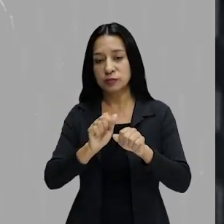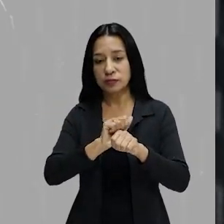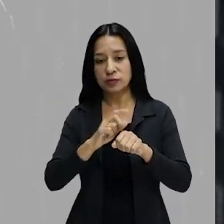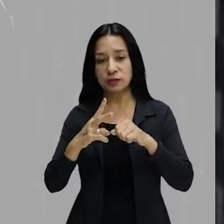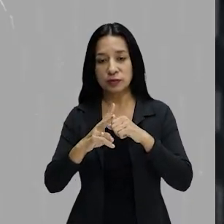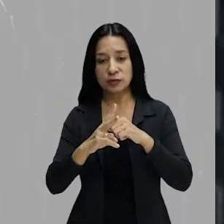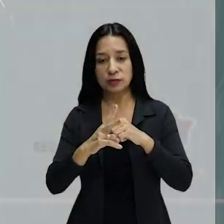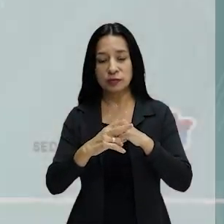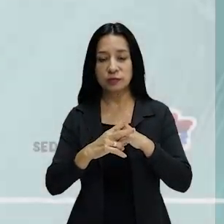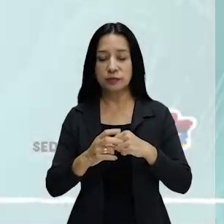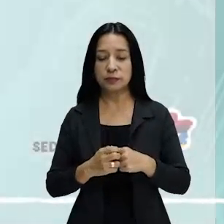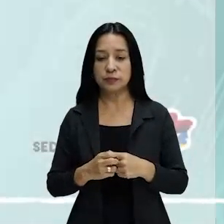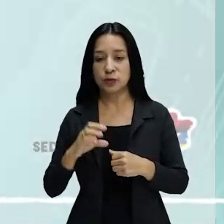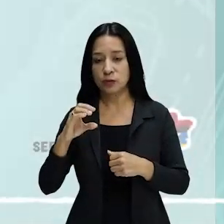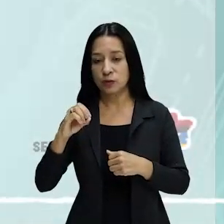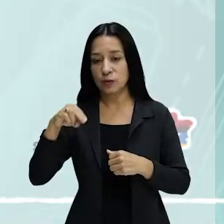bom?